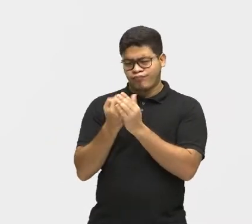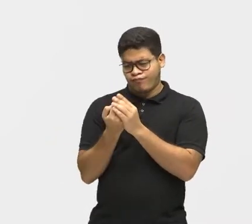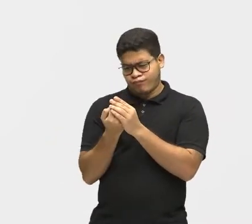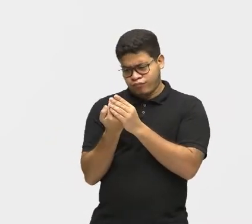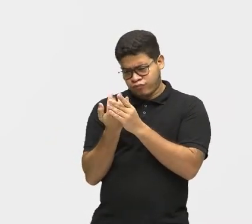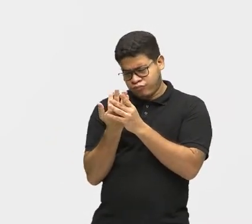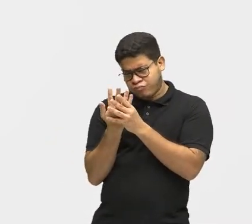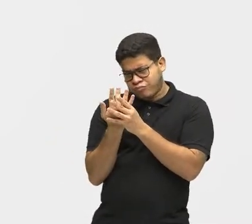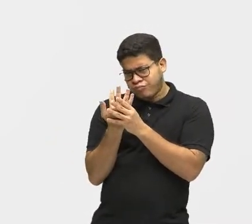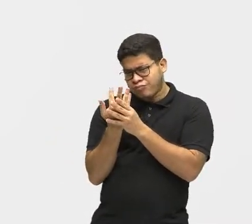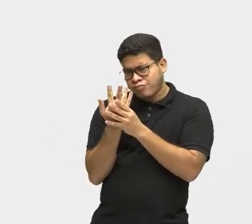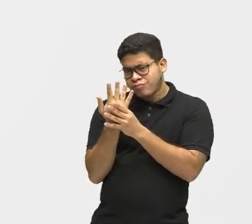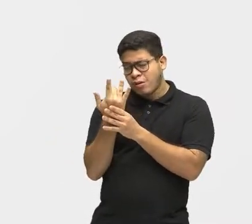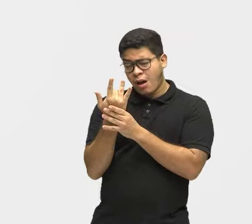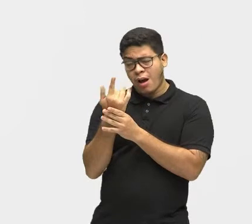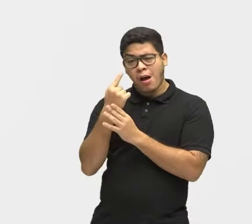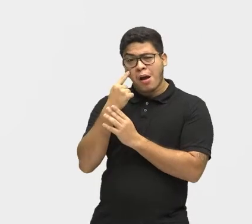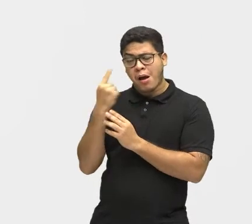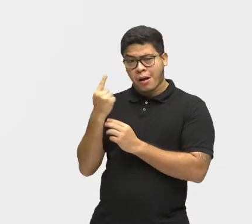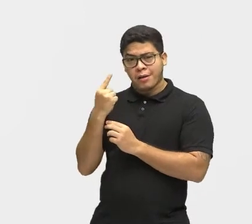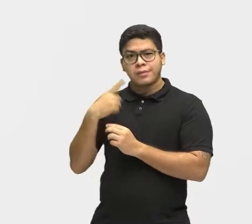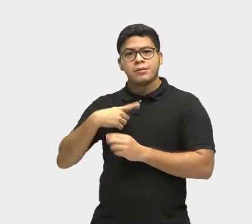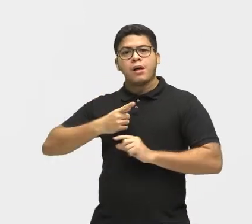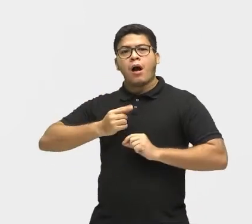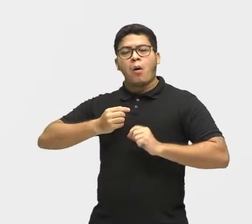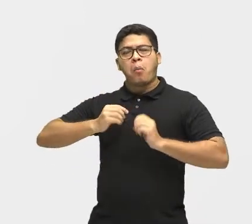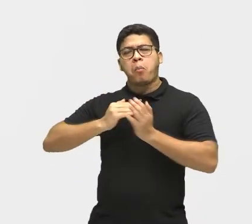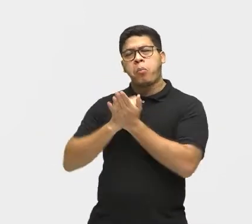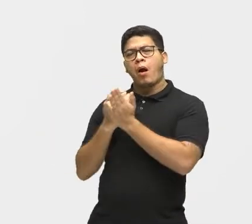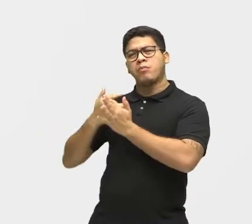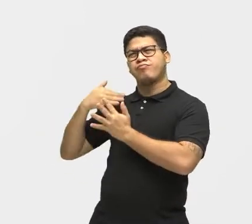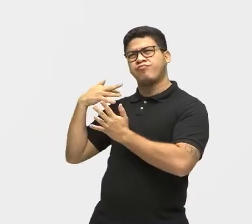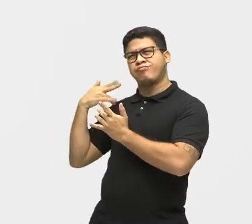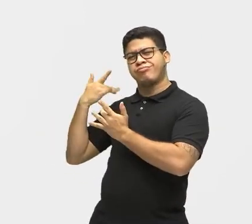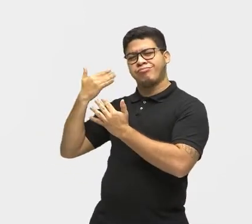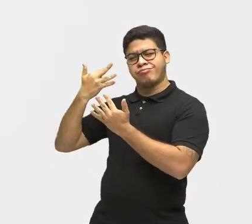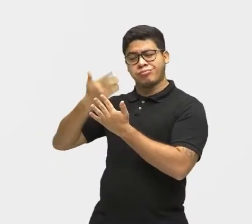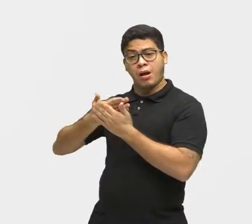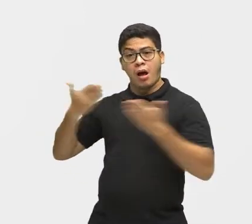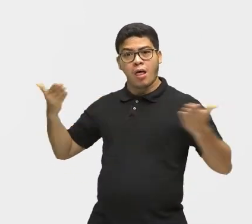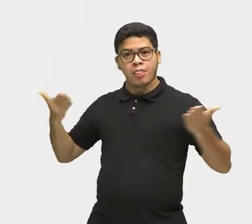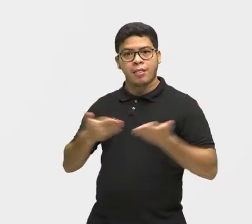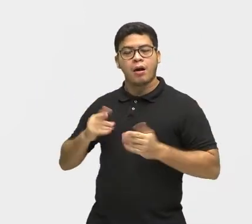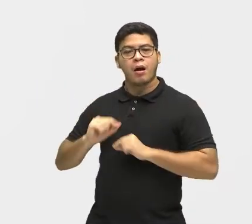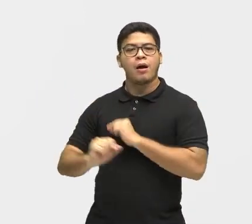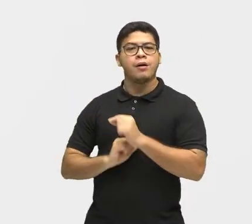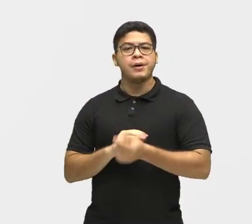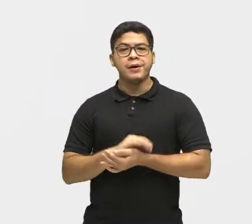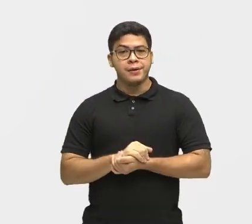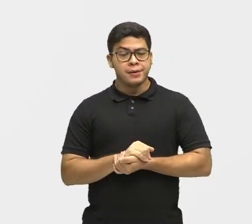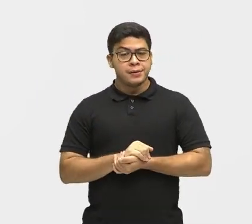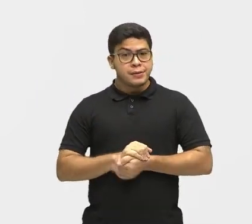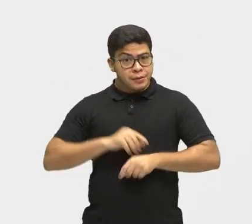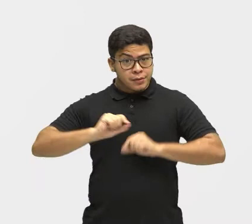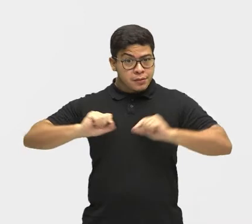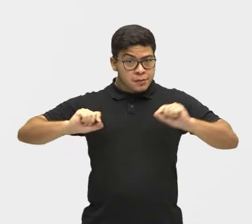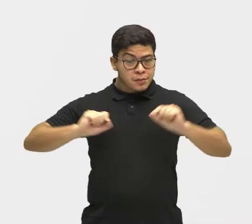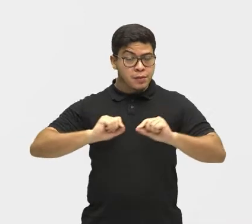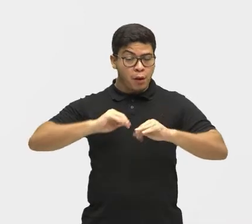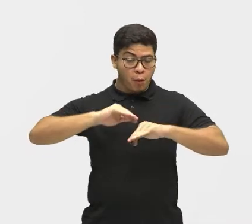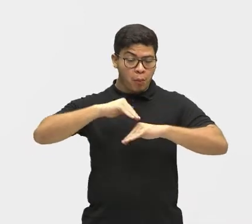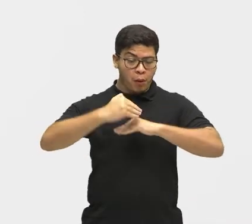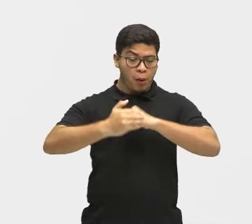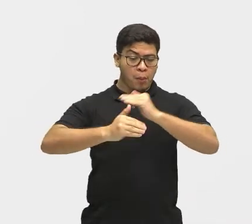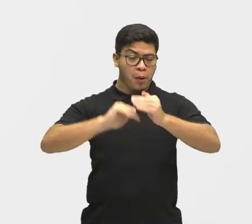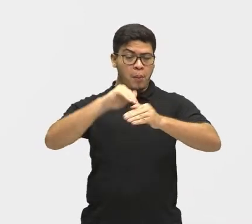quando começaram a surgir as plantas, até a sua evolução e